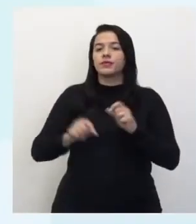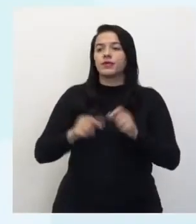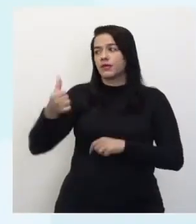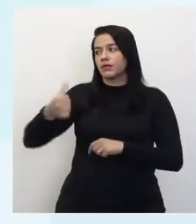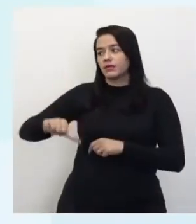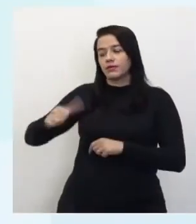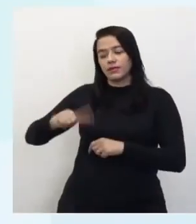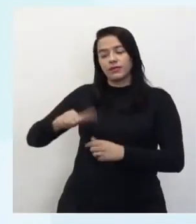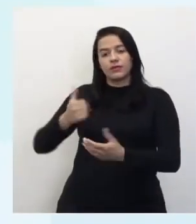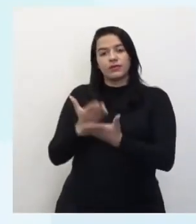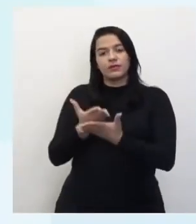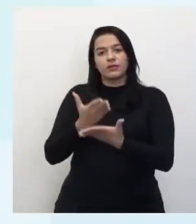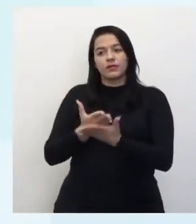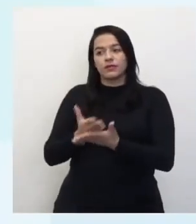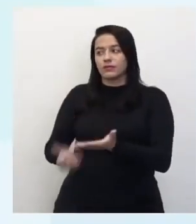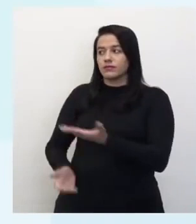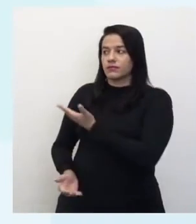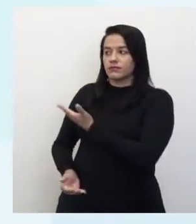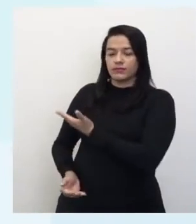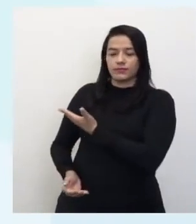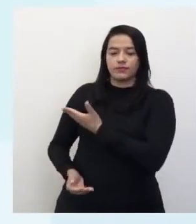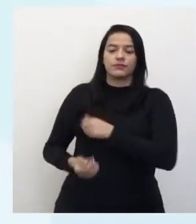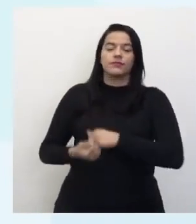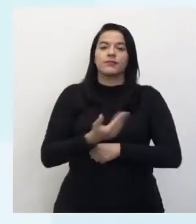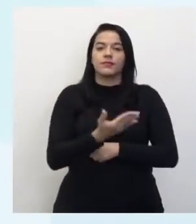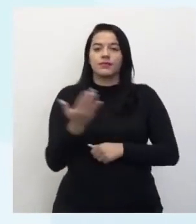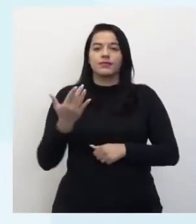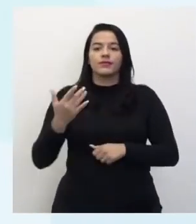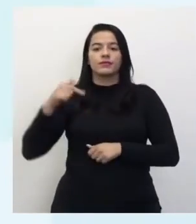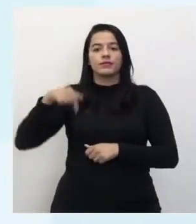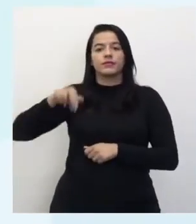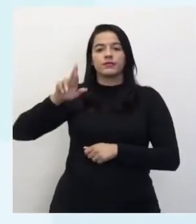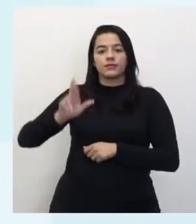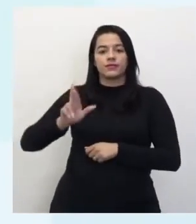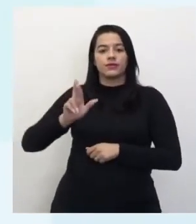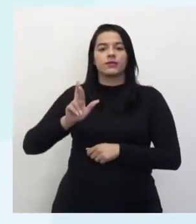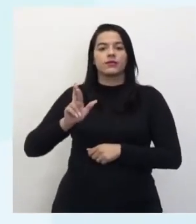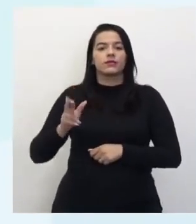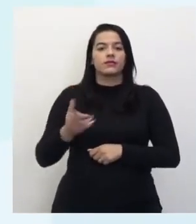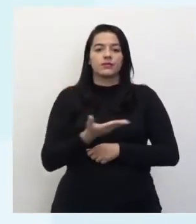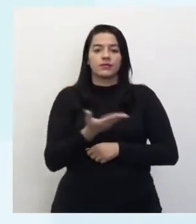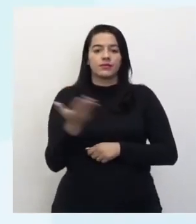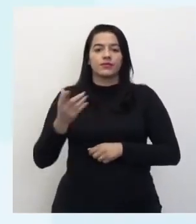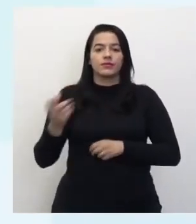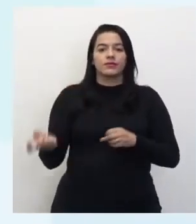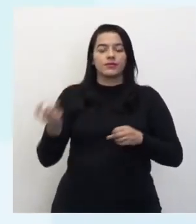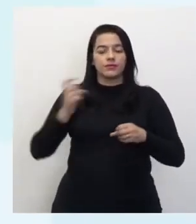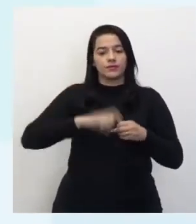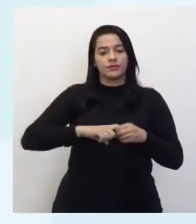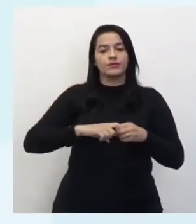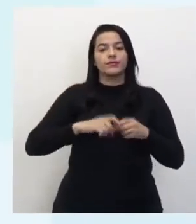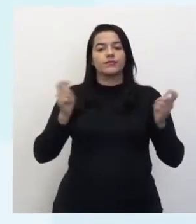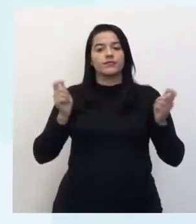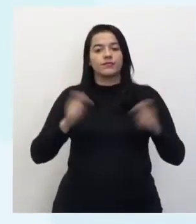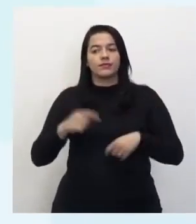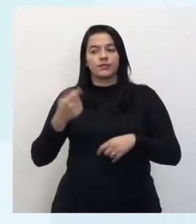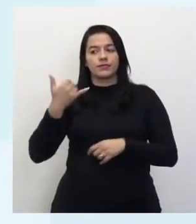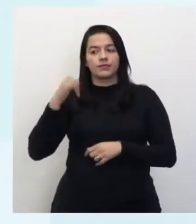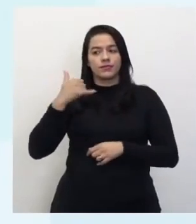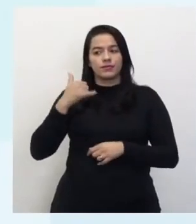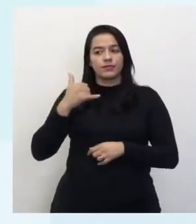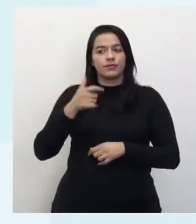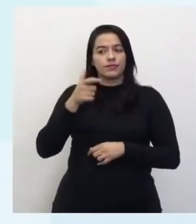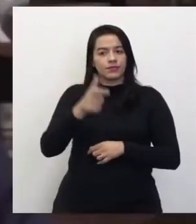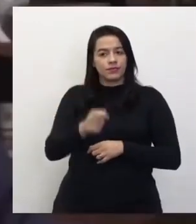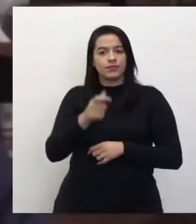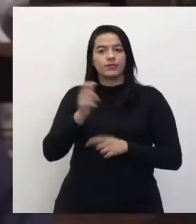a nossa aula, né? Tá aí para vocês aparecendo o QR Code, para vocês, então, voltarem a câmera do celular e fazer a avaliação